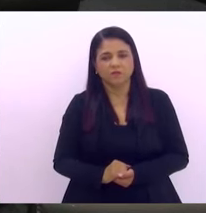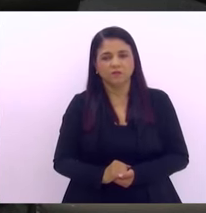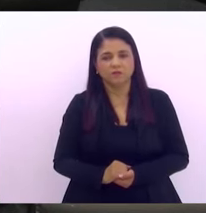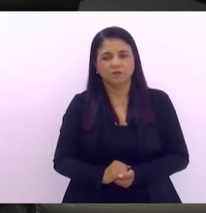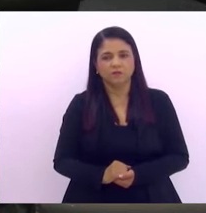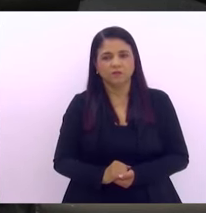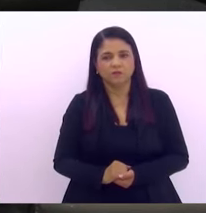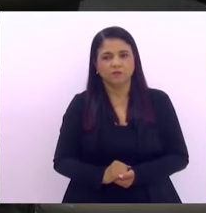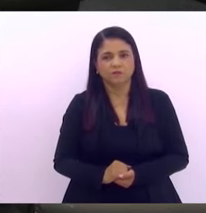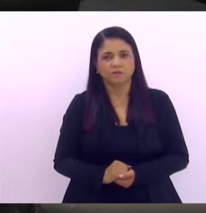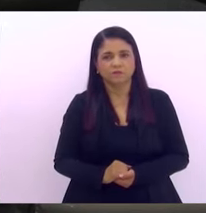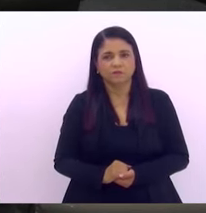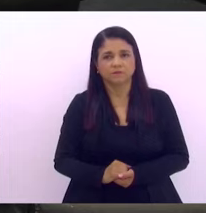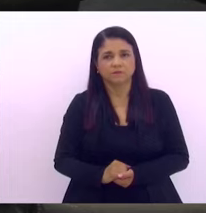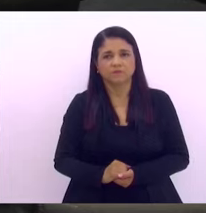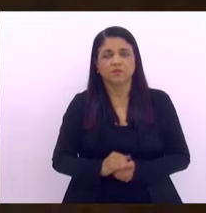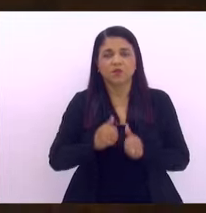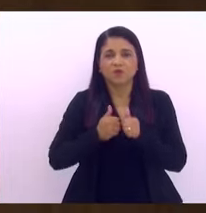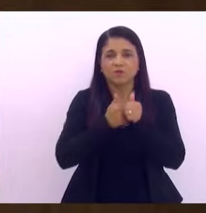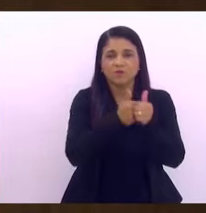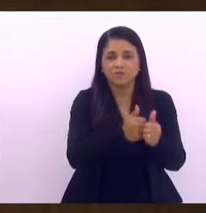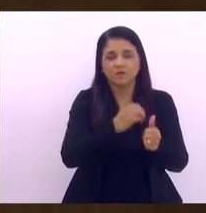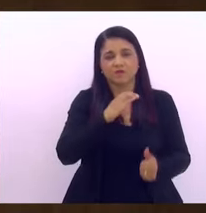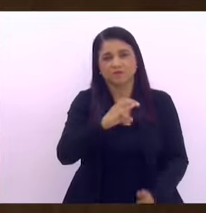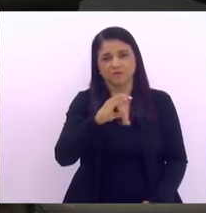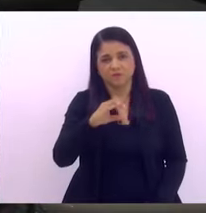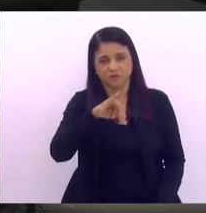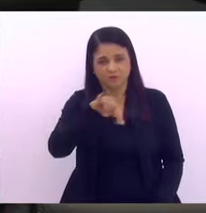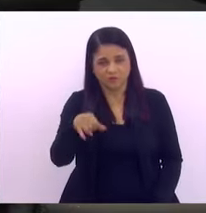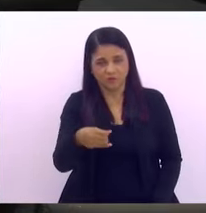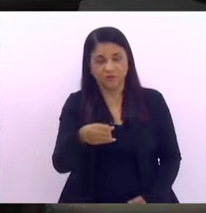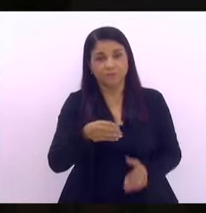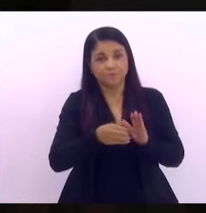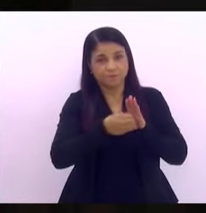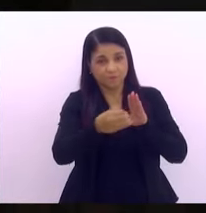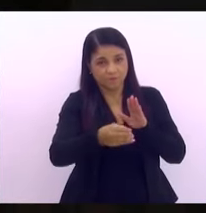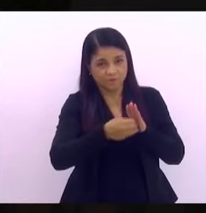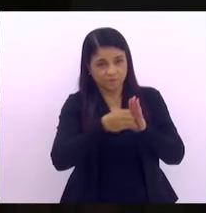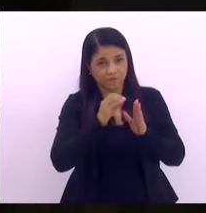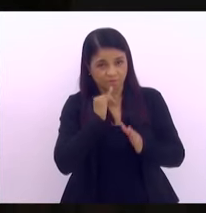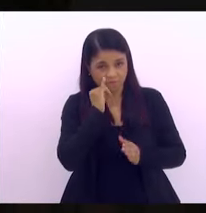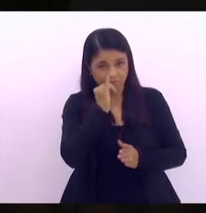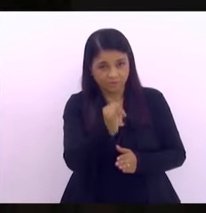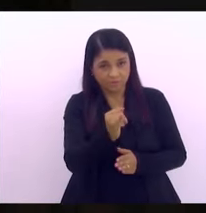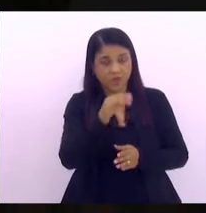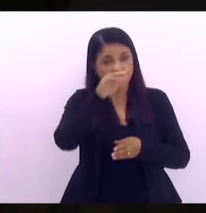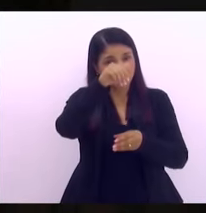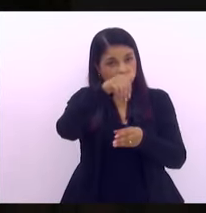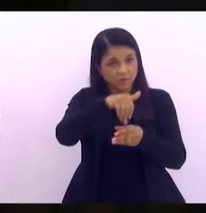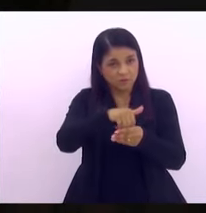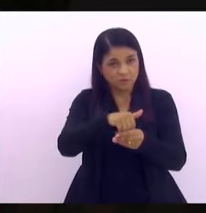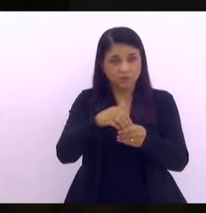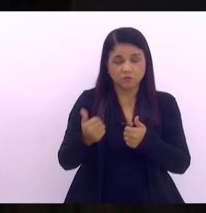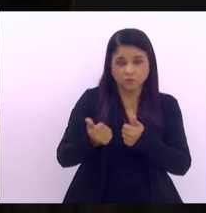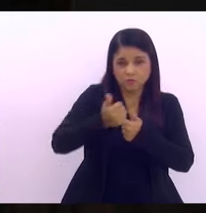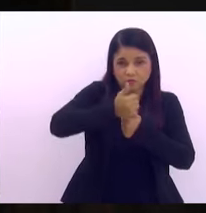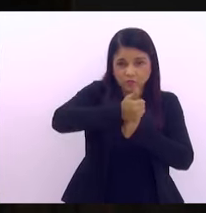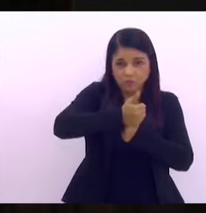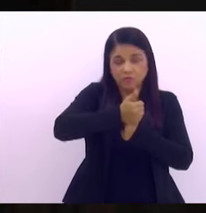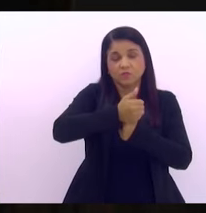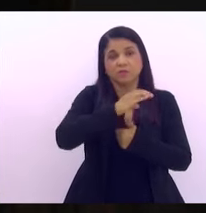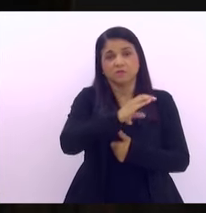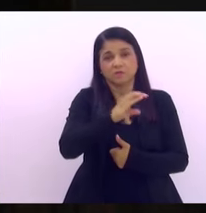Boa tarde, presidente. Acompanho o parecer da CCJ. Com os pareceres emitidos, em votação substitutivo da